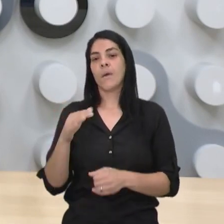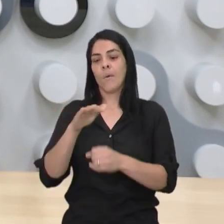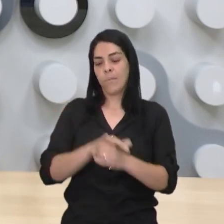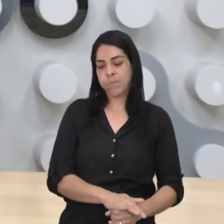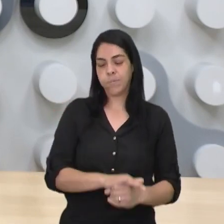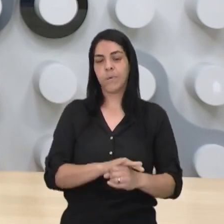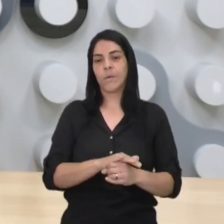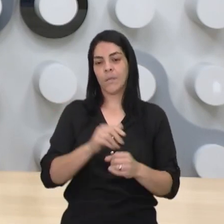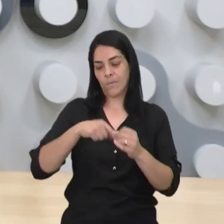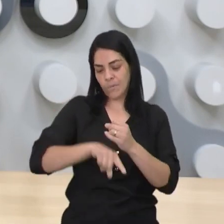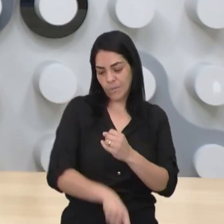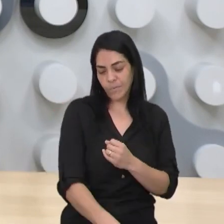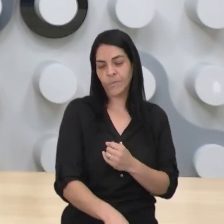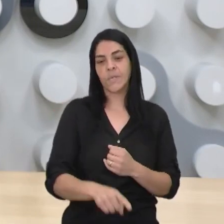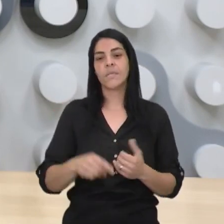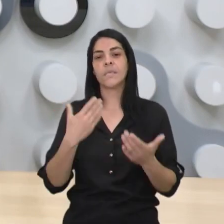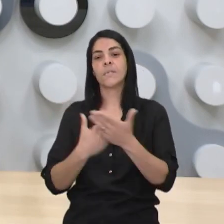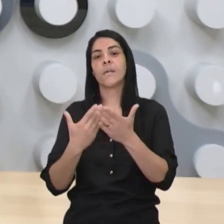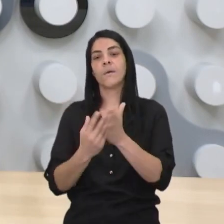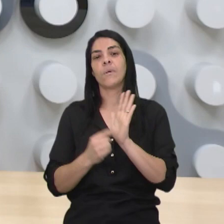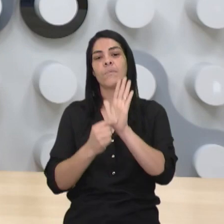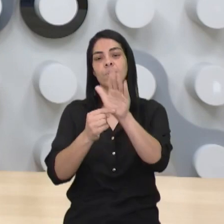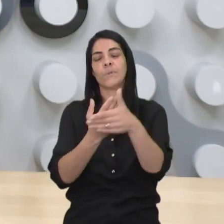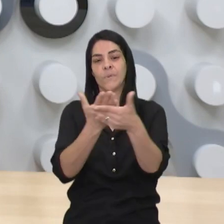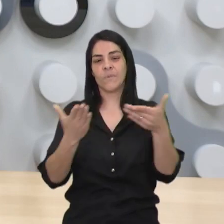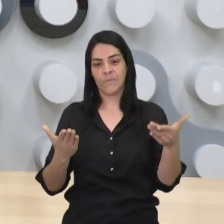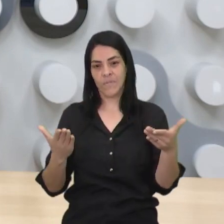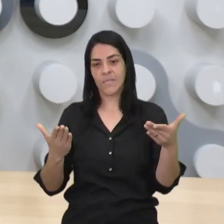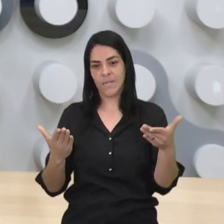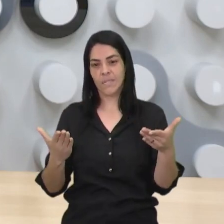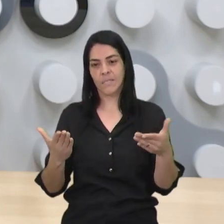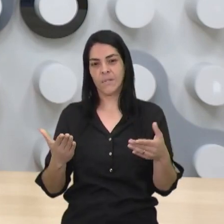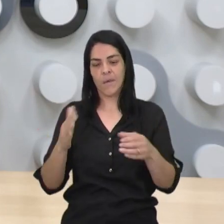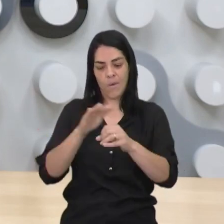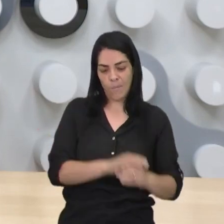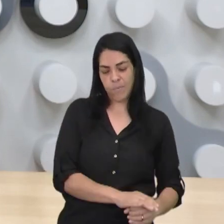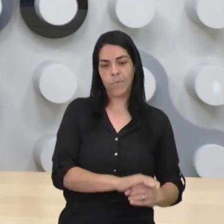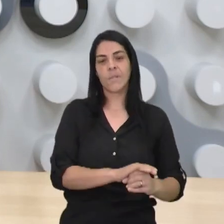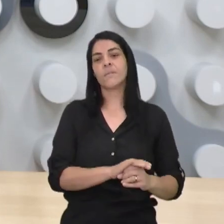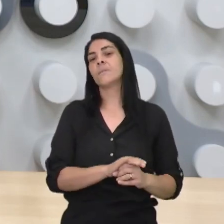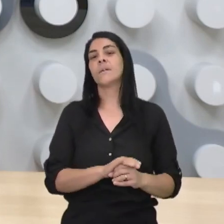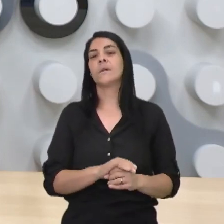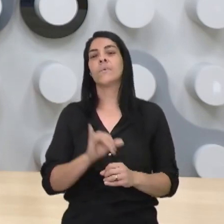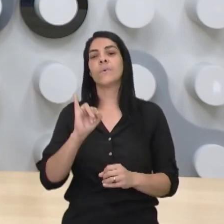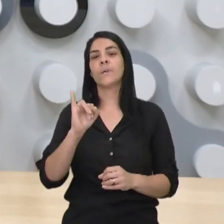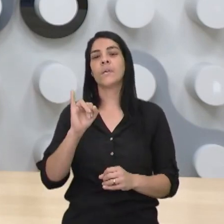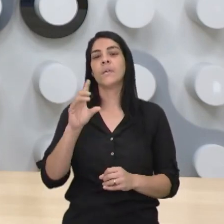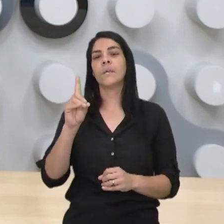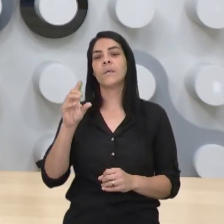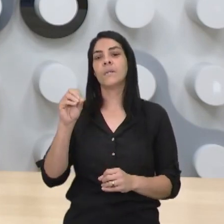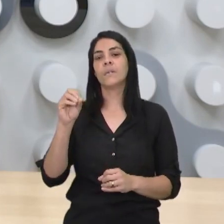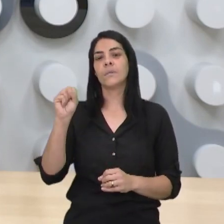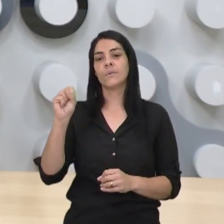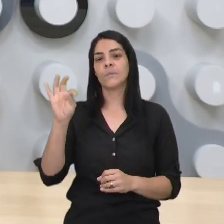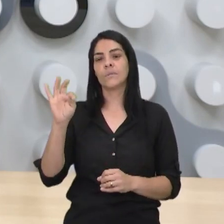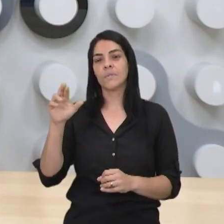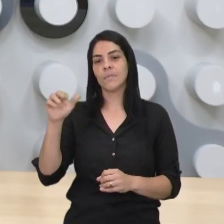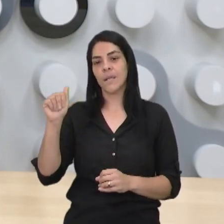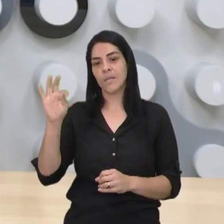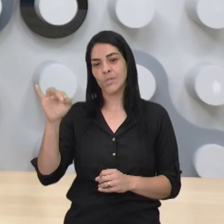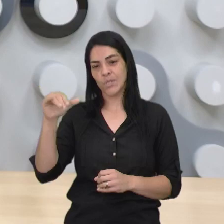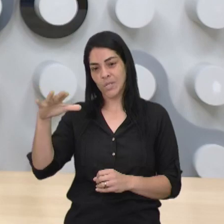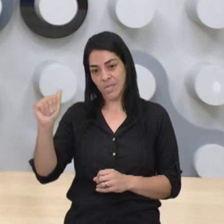nessa aula eu trouxe para vocês aí a questão da pressão hidrostática, a gente falou aí da questão da